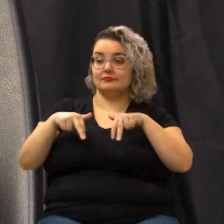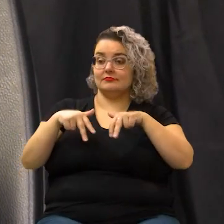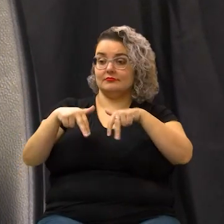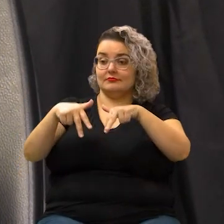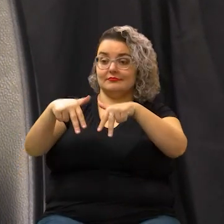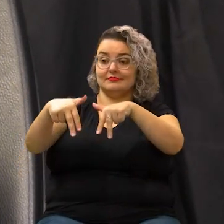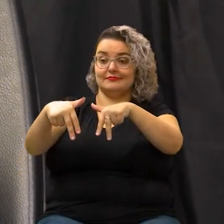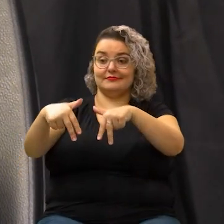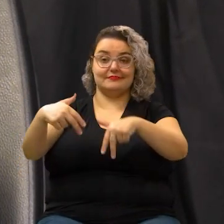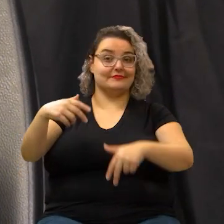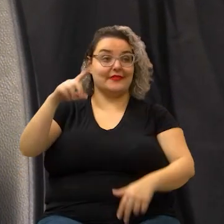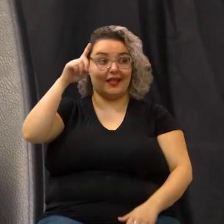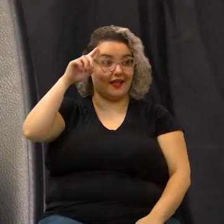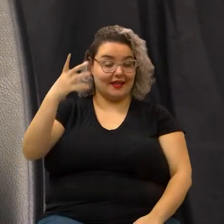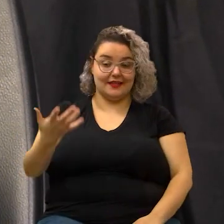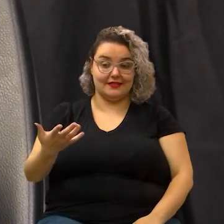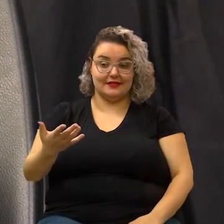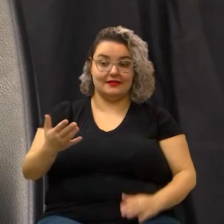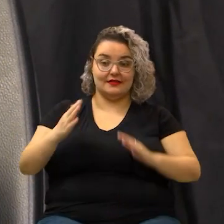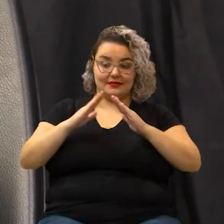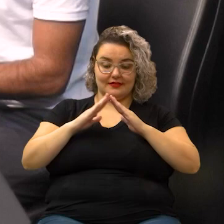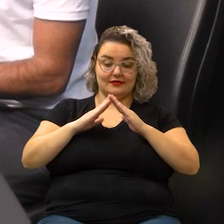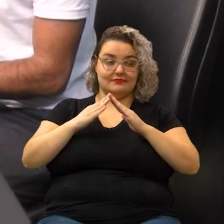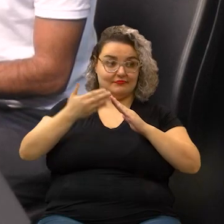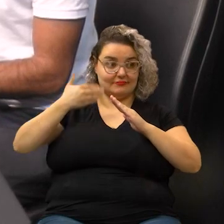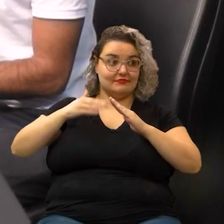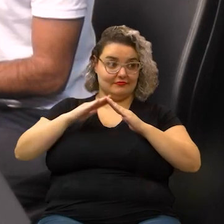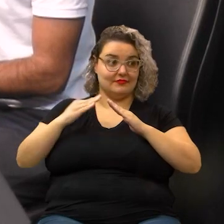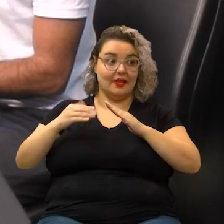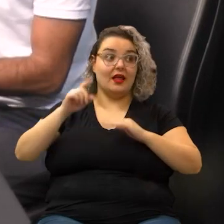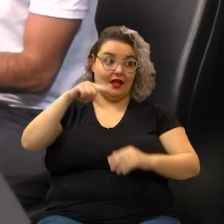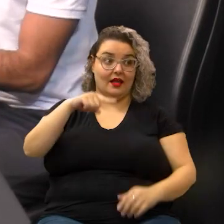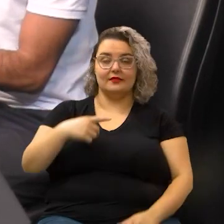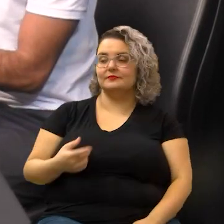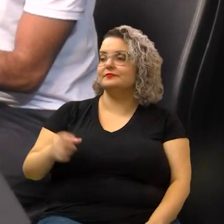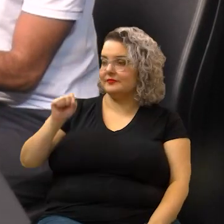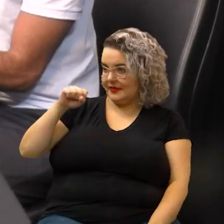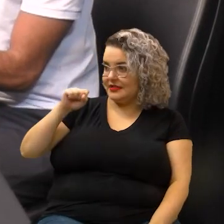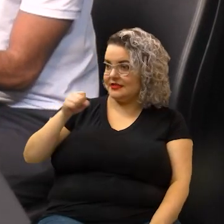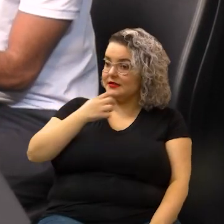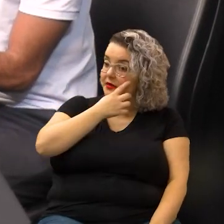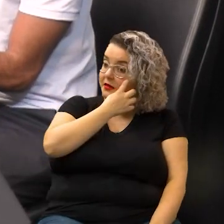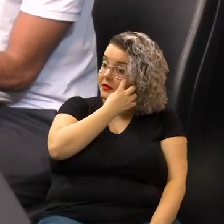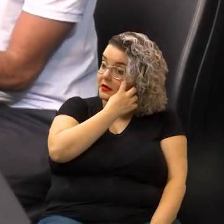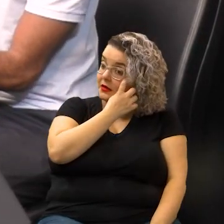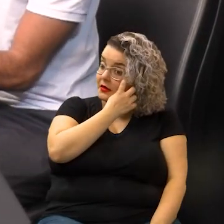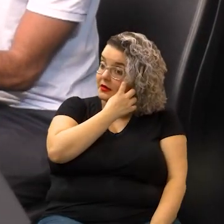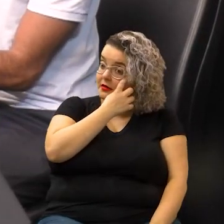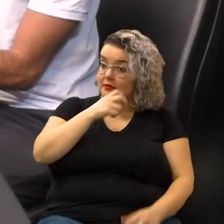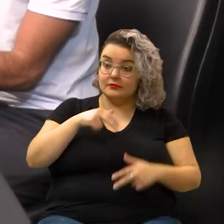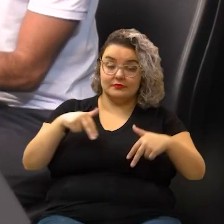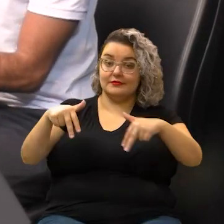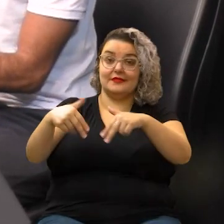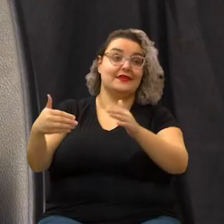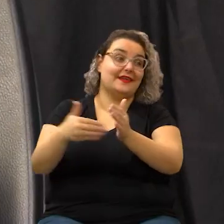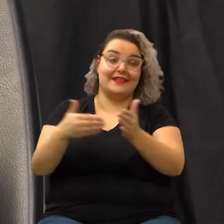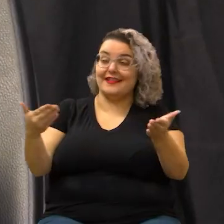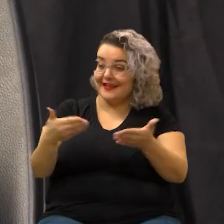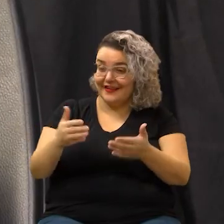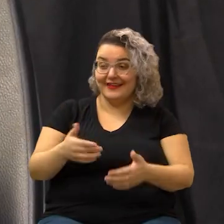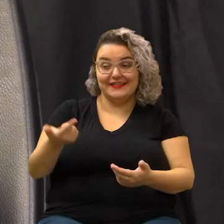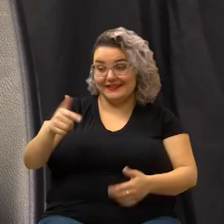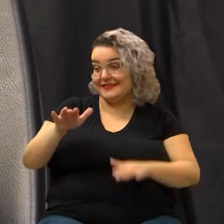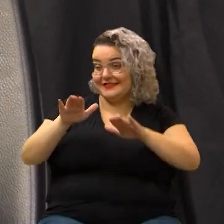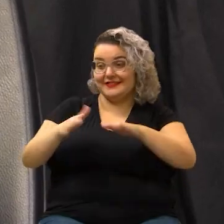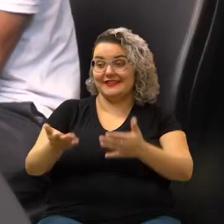pé, né? E a gente foi embora naquele dia. Porque era na rua de trás da sua casa, né? E a gente foi embora naquele dia andando, e ela tá até